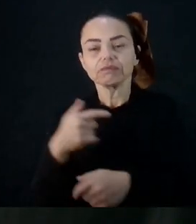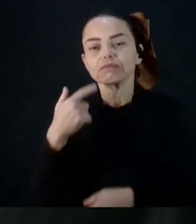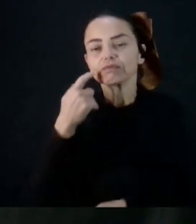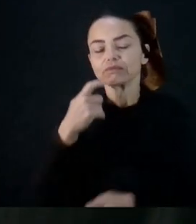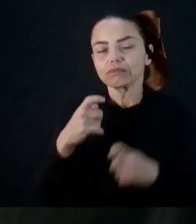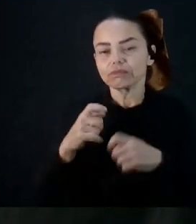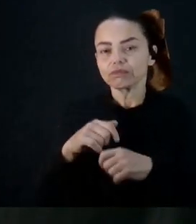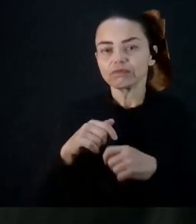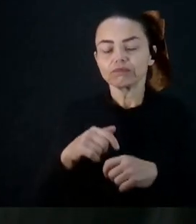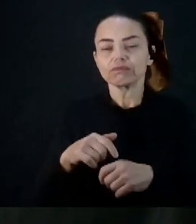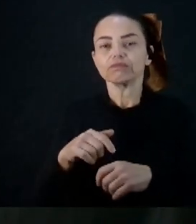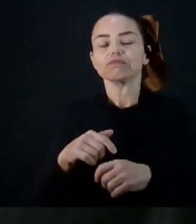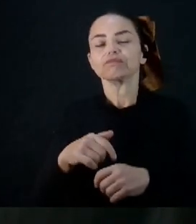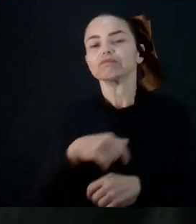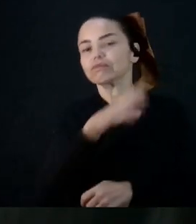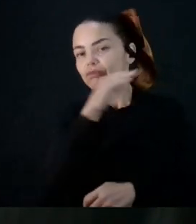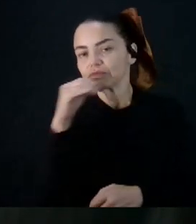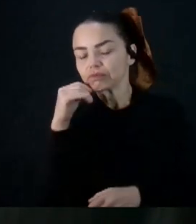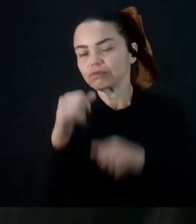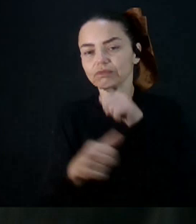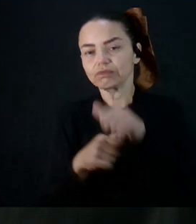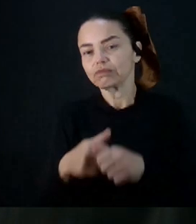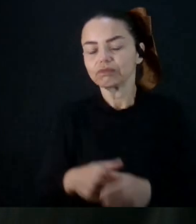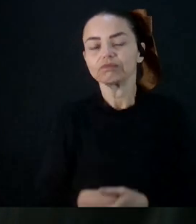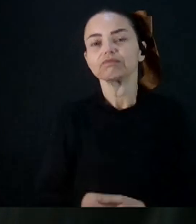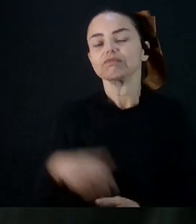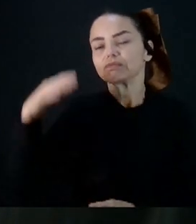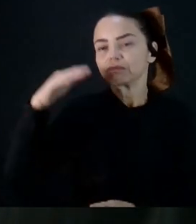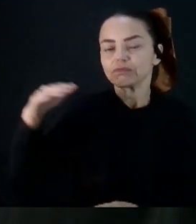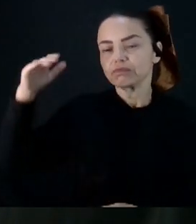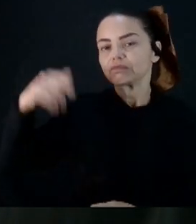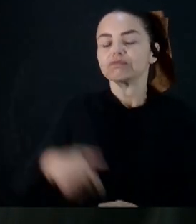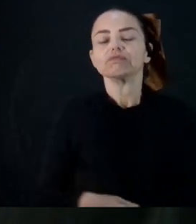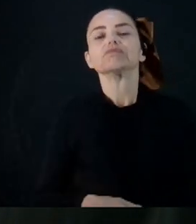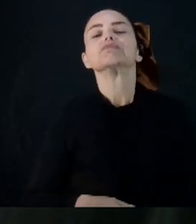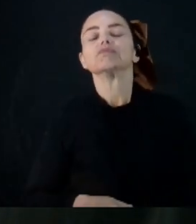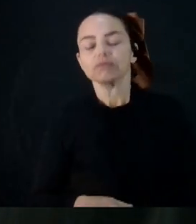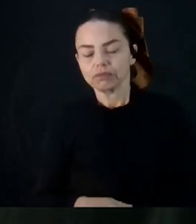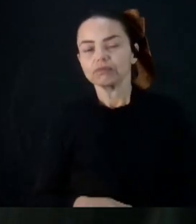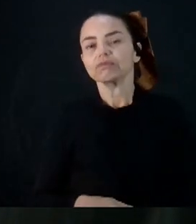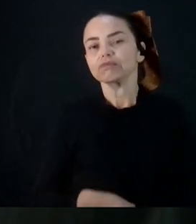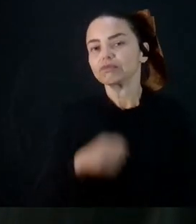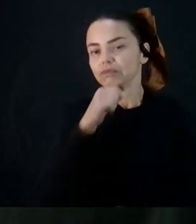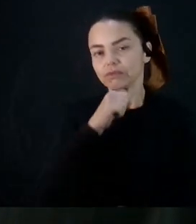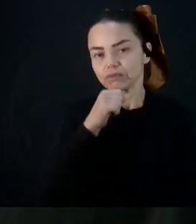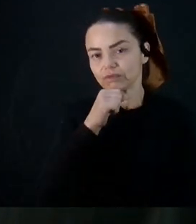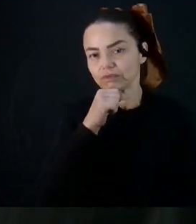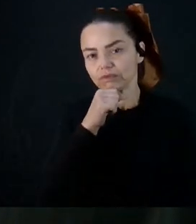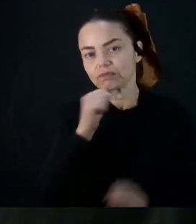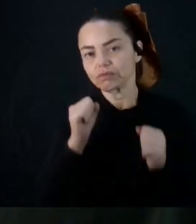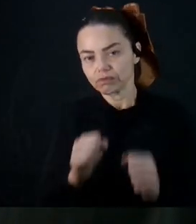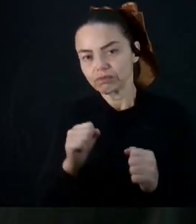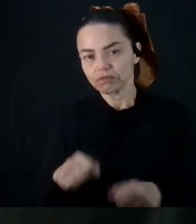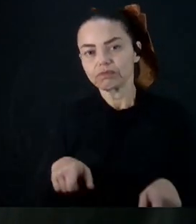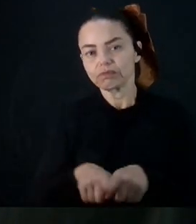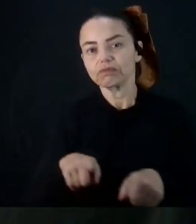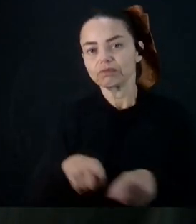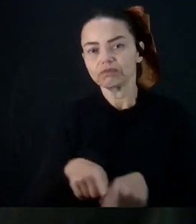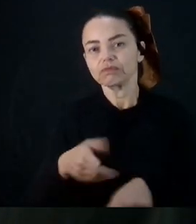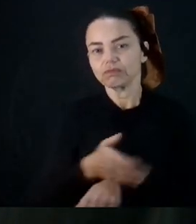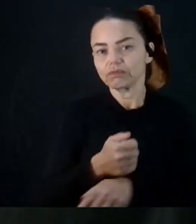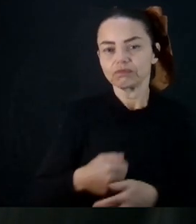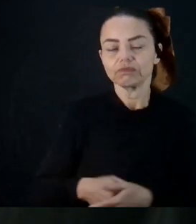para pré-adolescência, depois adolescência, a fase adulta e o envelhecimento que pode ser também precoce a partir